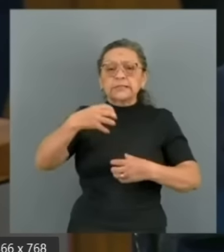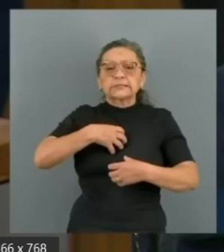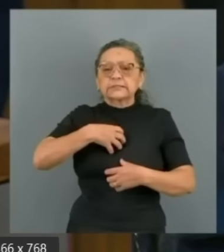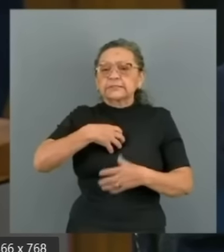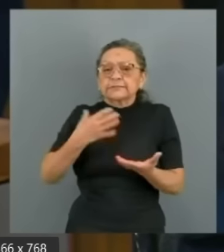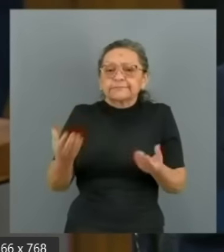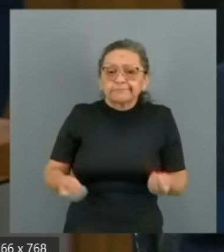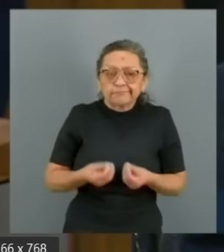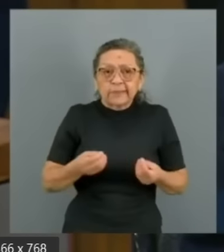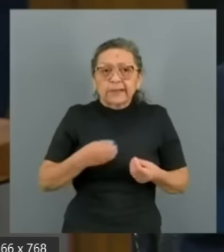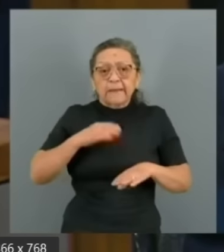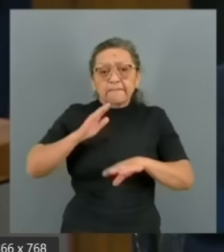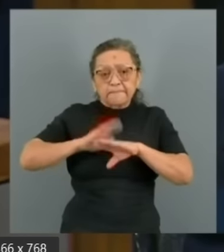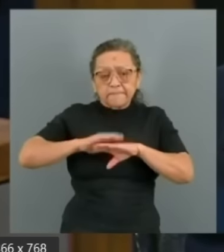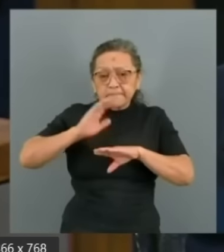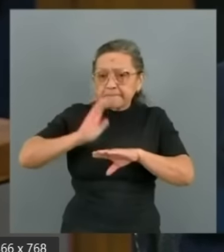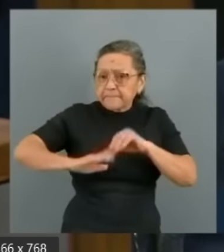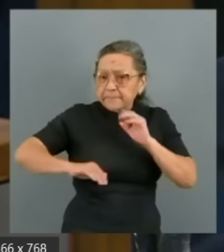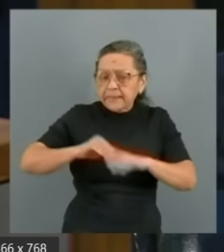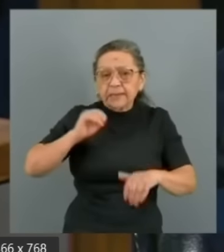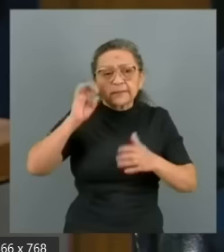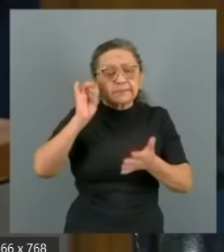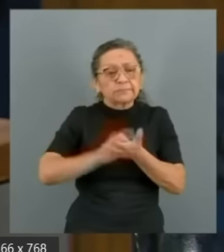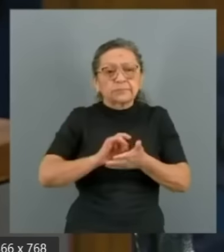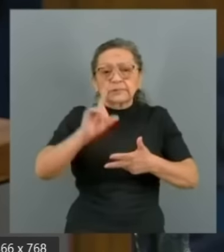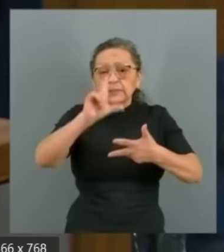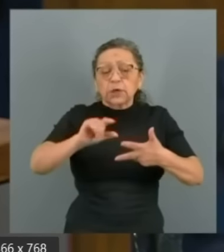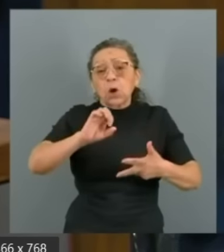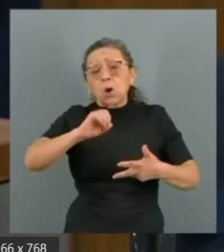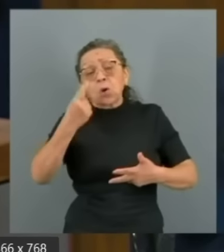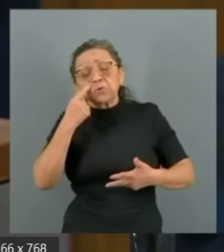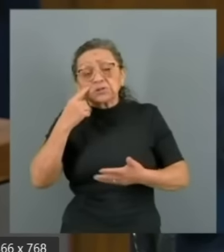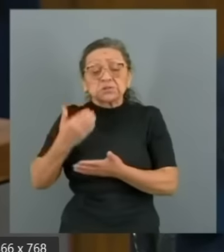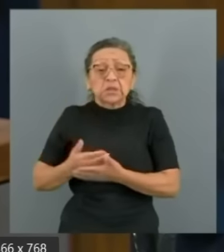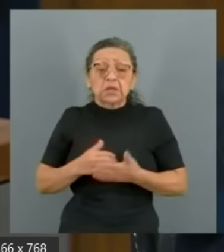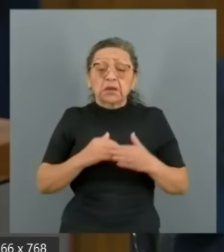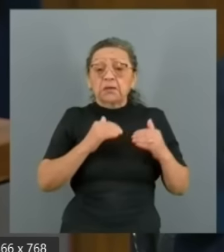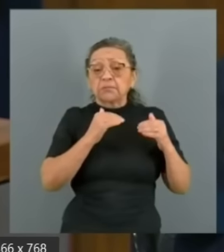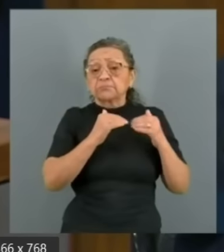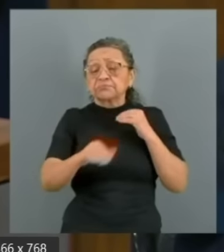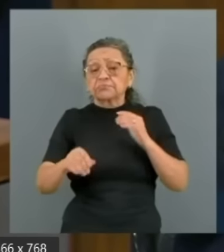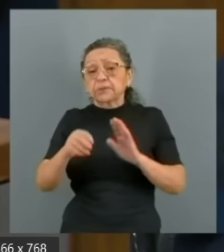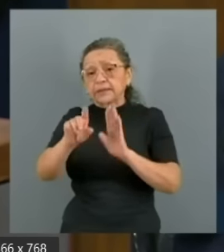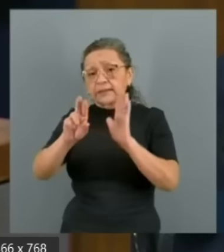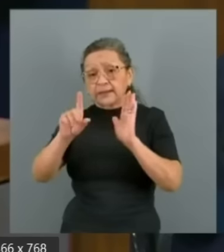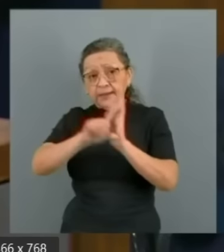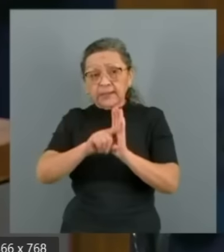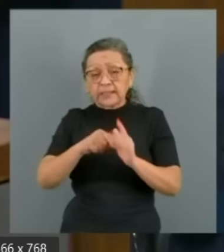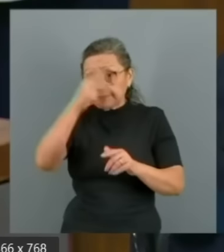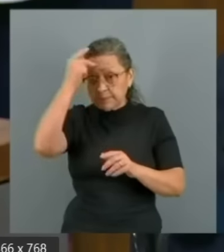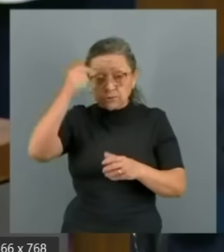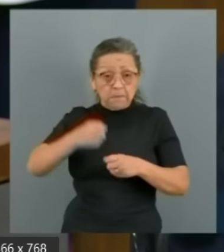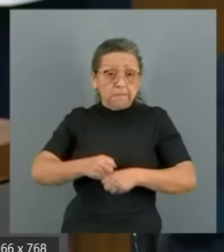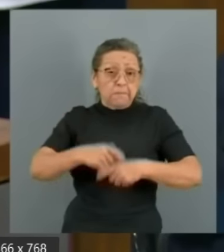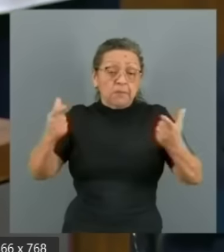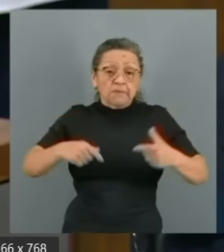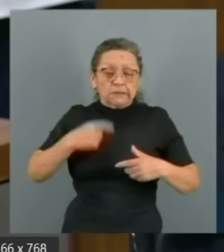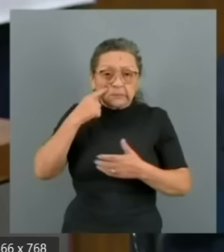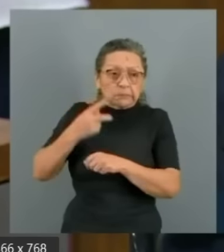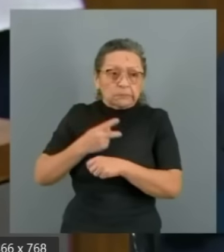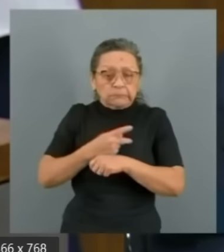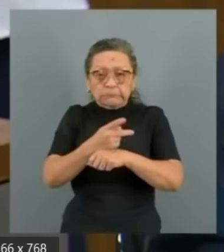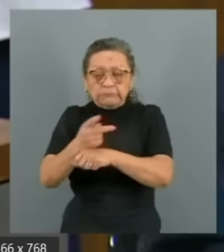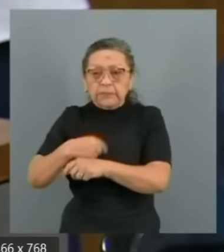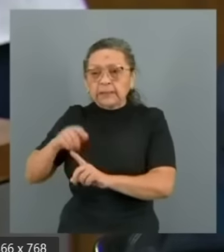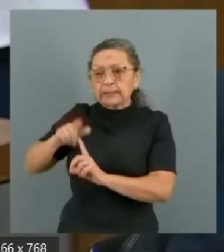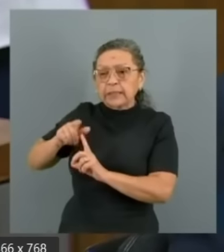situação da prática legislativa ou de ser escorreito em função da lei, e as pessoas muitas vezes ficam buscando esse